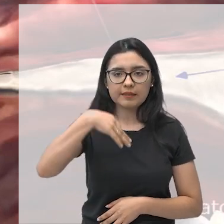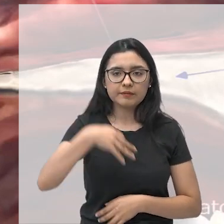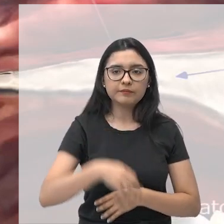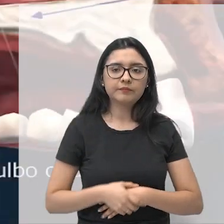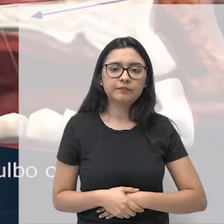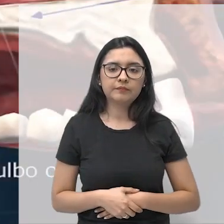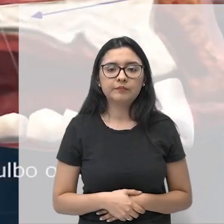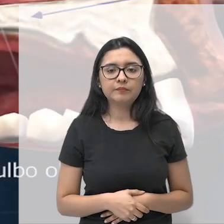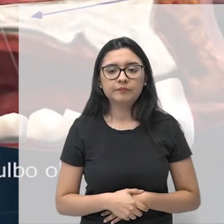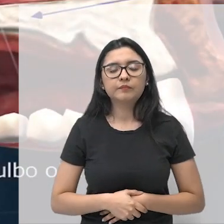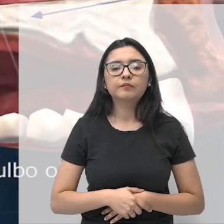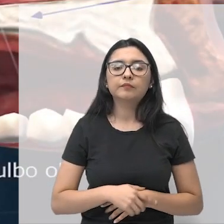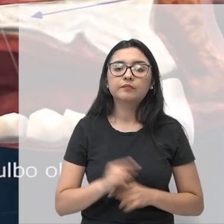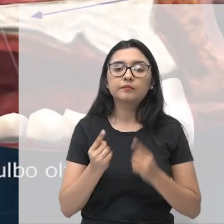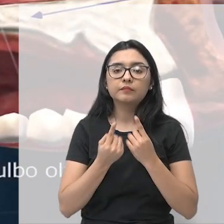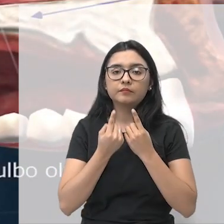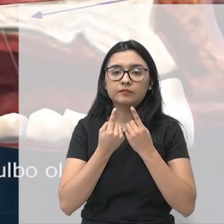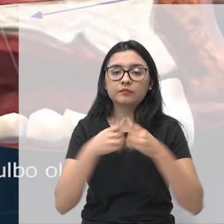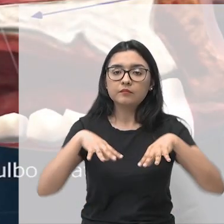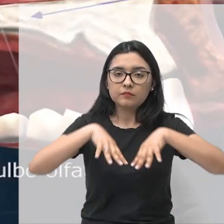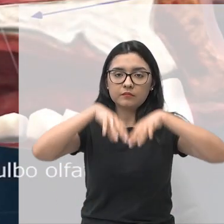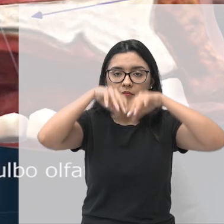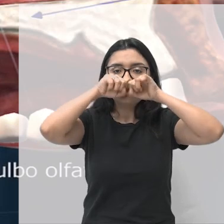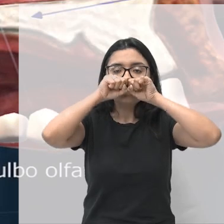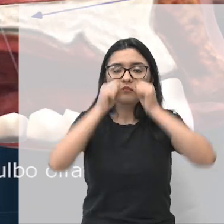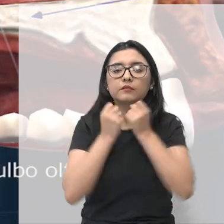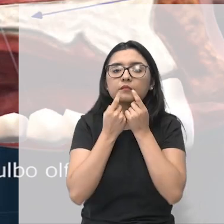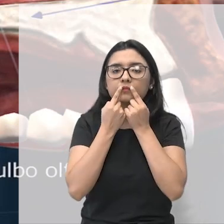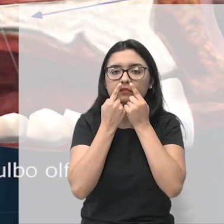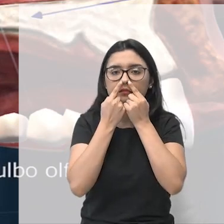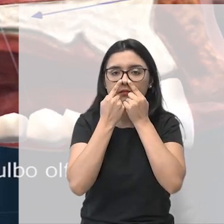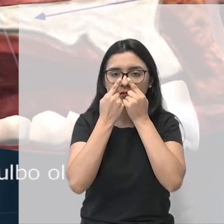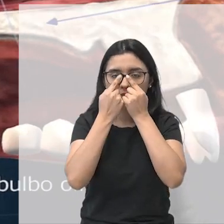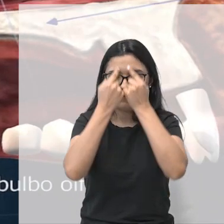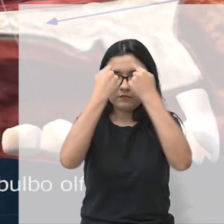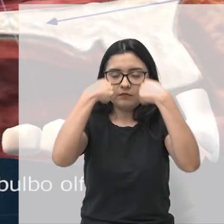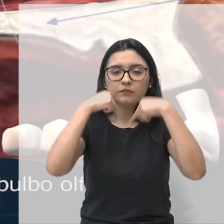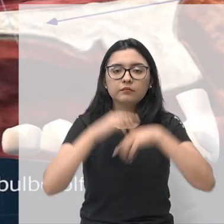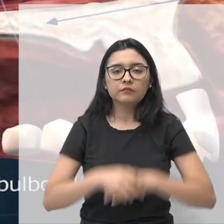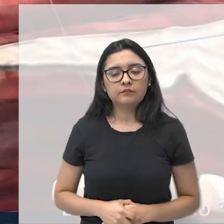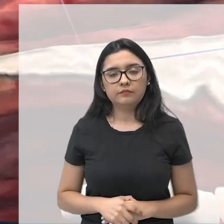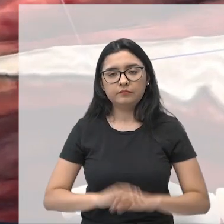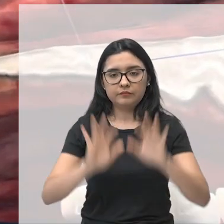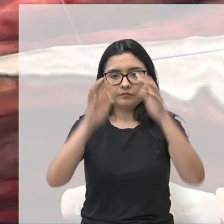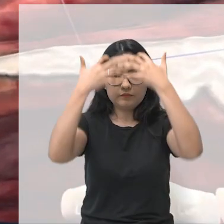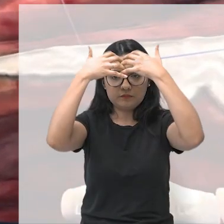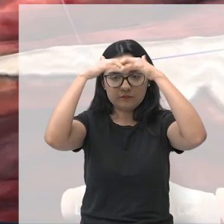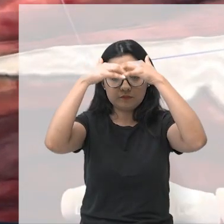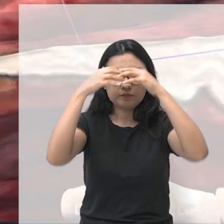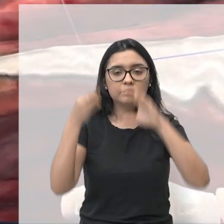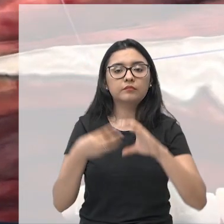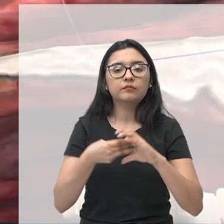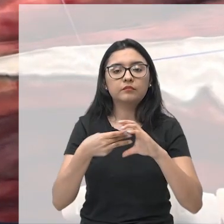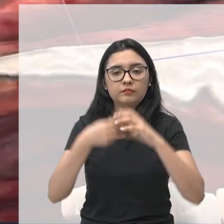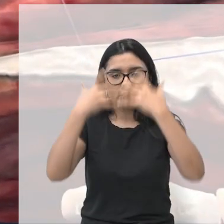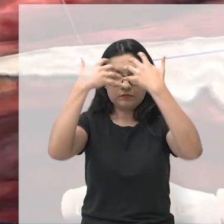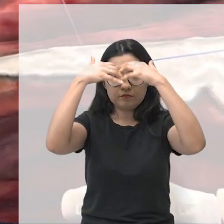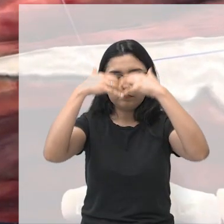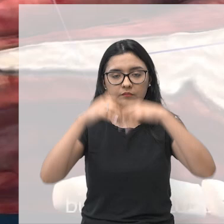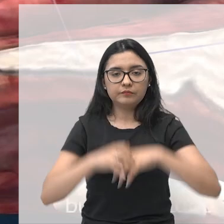Certo? O ar entra pela cavidade nasal e vai ser reconhecido aqui pelas células do